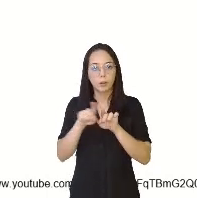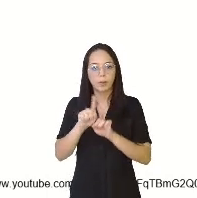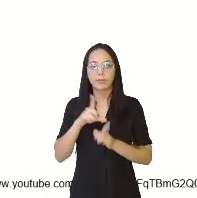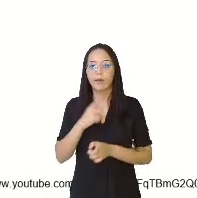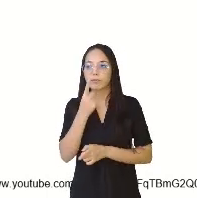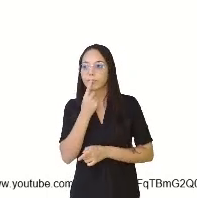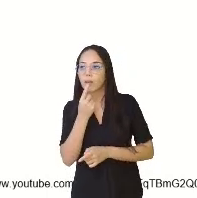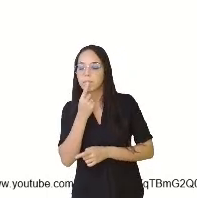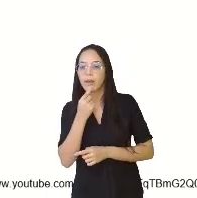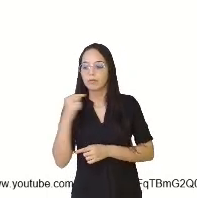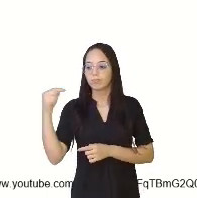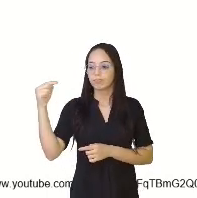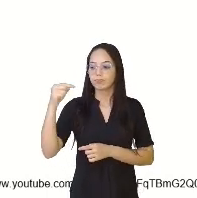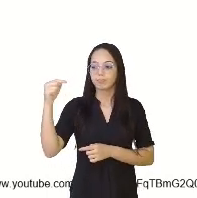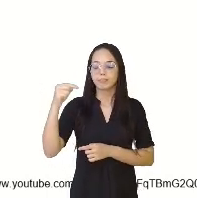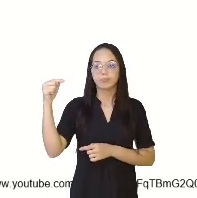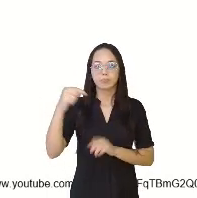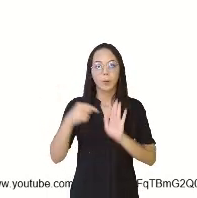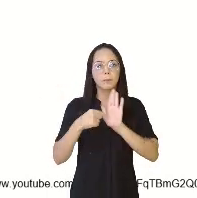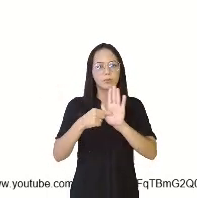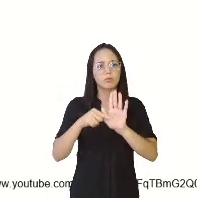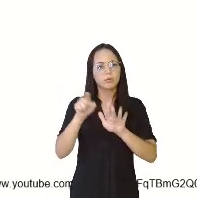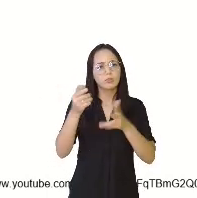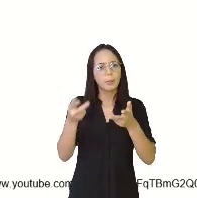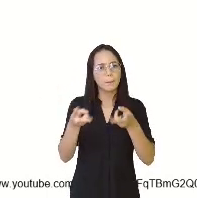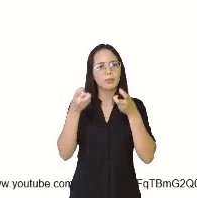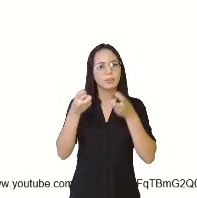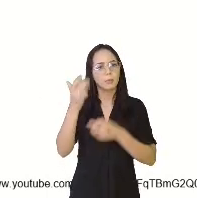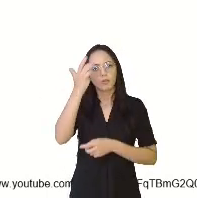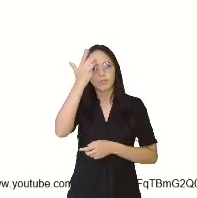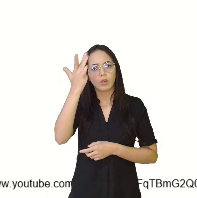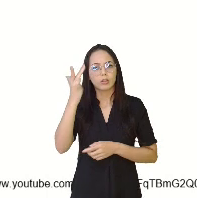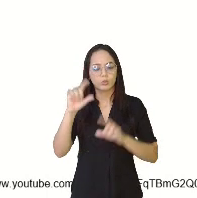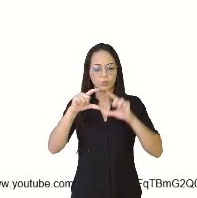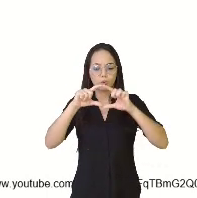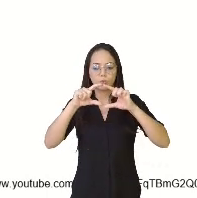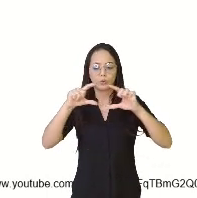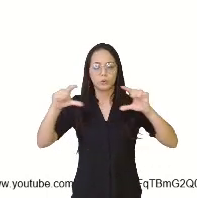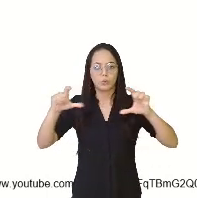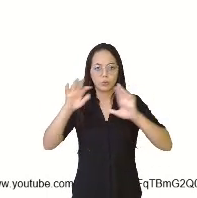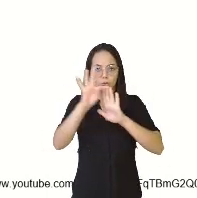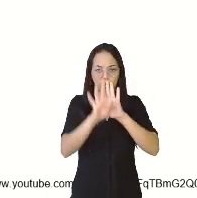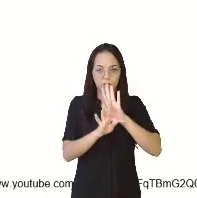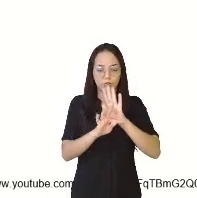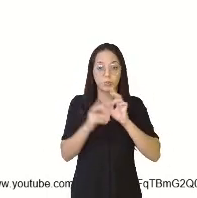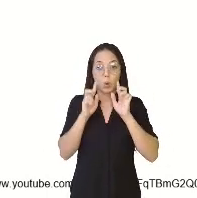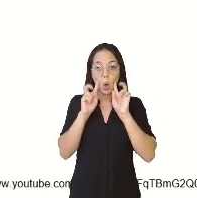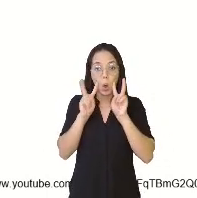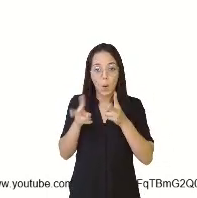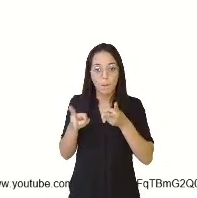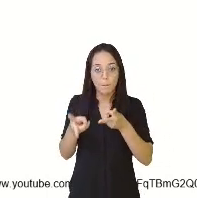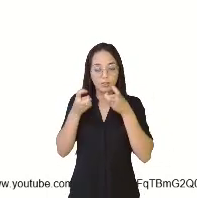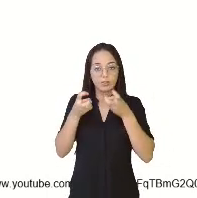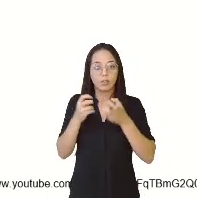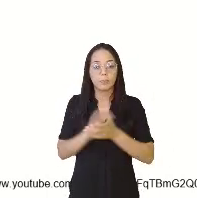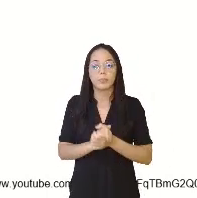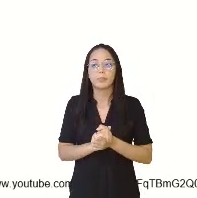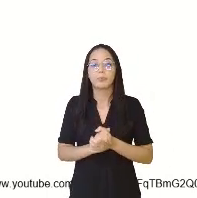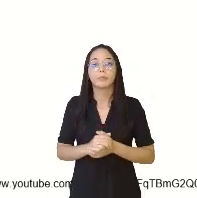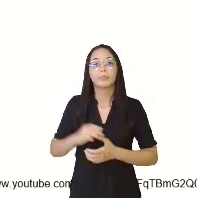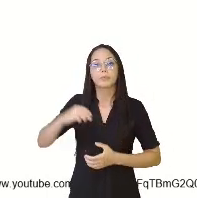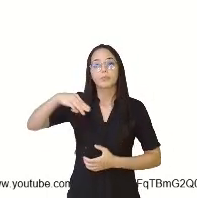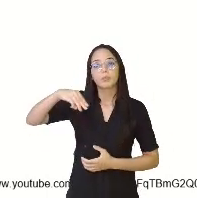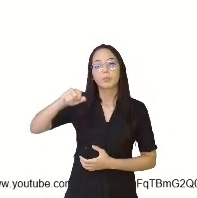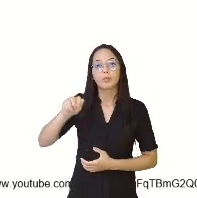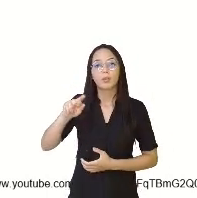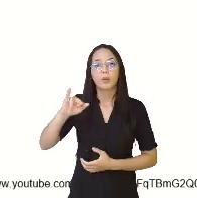título, a setinha, para você localizar facilmente o título desse texto dramático. Observe aí Maria Clara